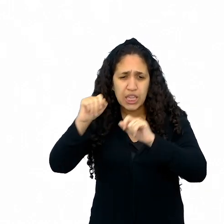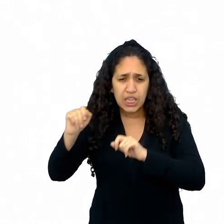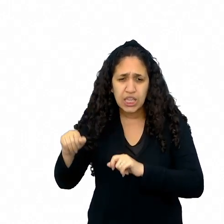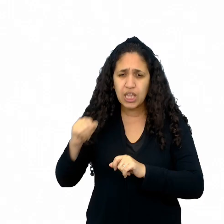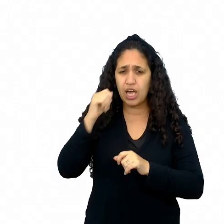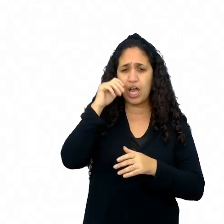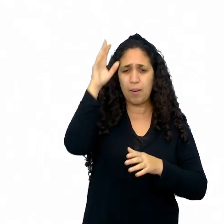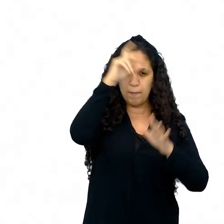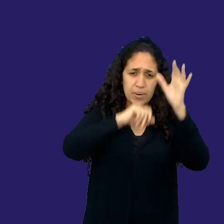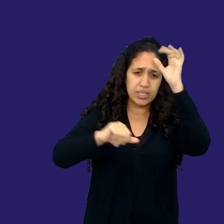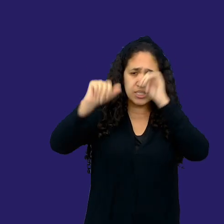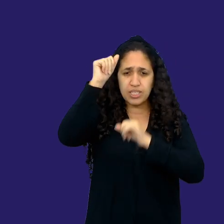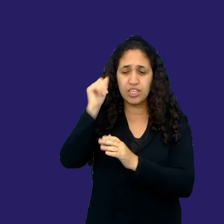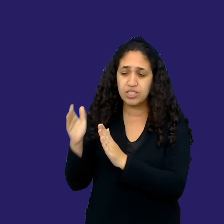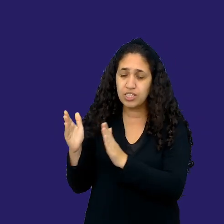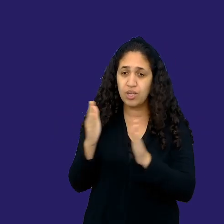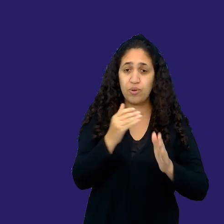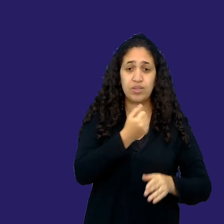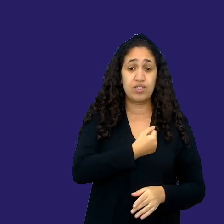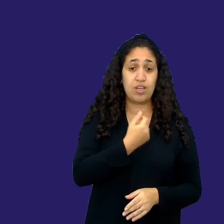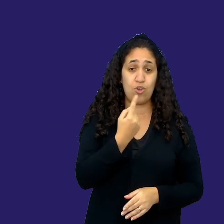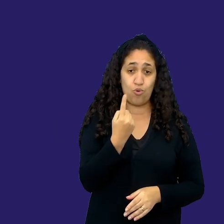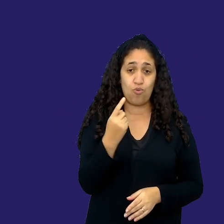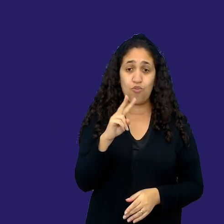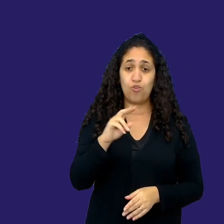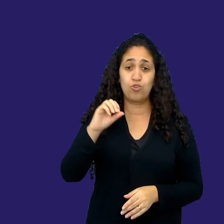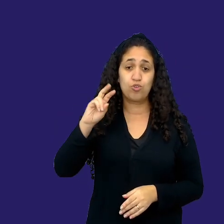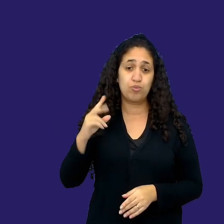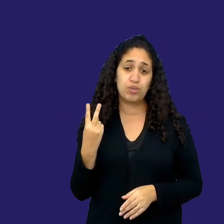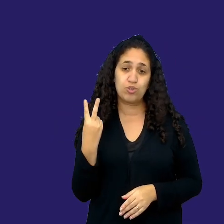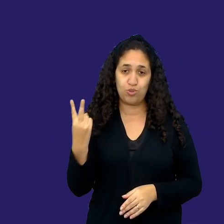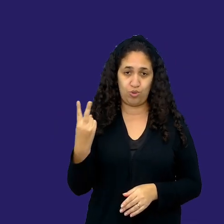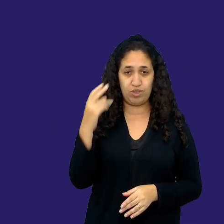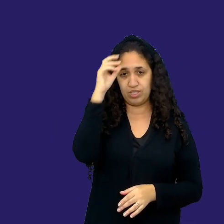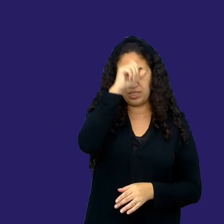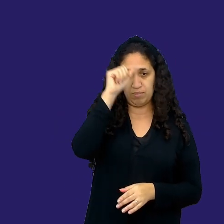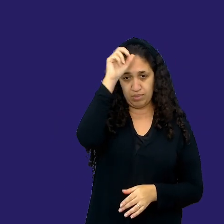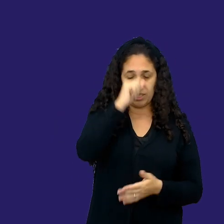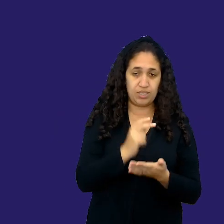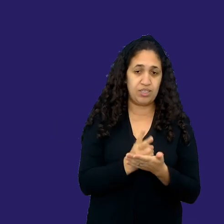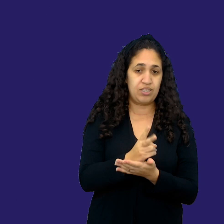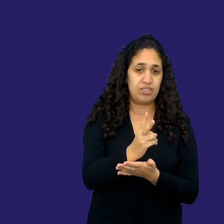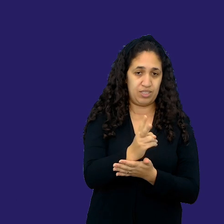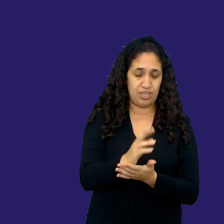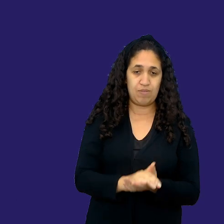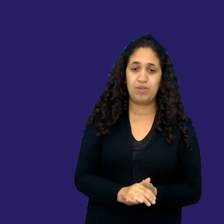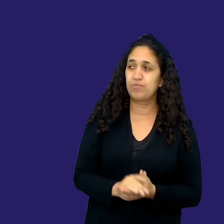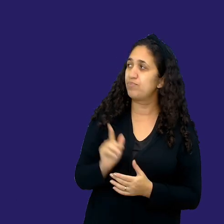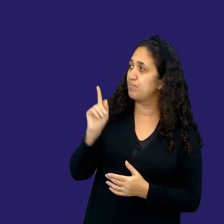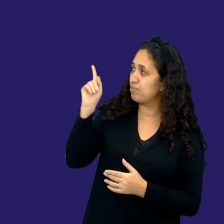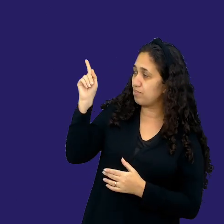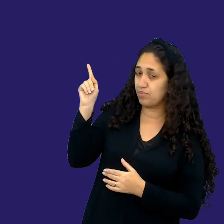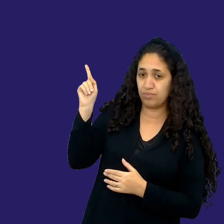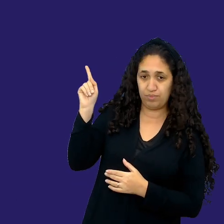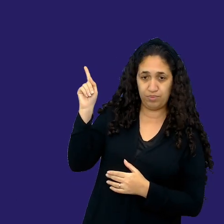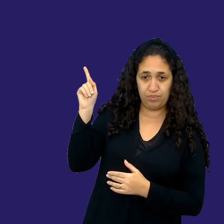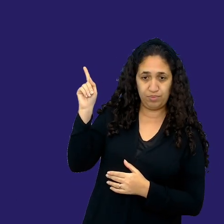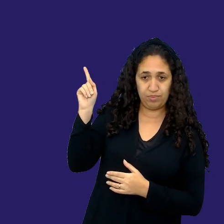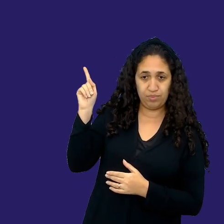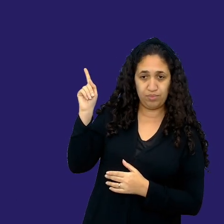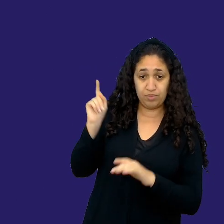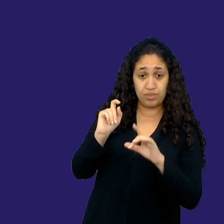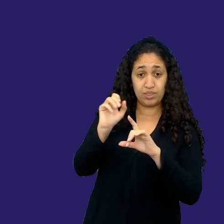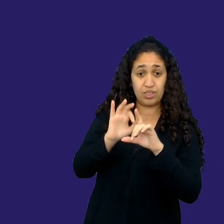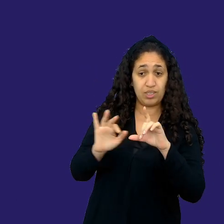de atividades 1 do volume 2, Aprender Sempre. Por esse caminho aqui, por esse